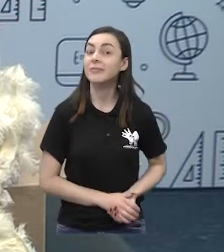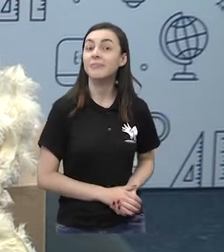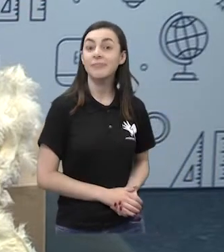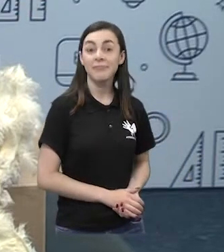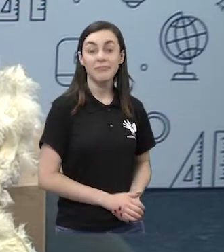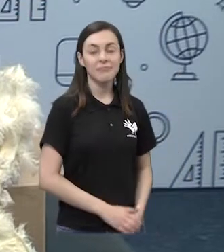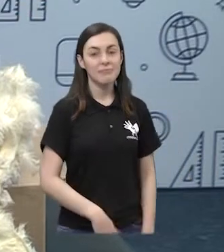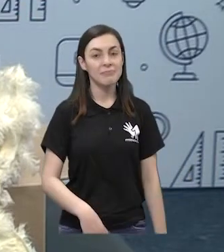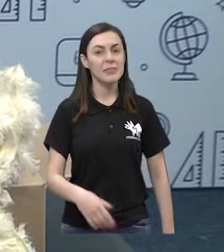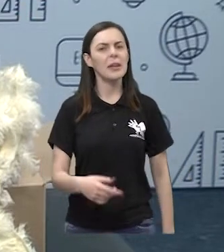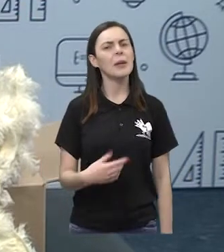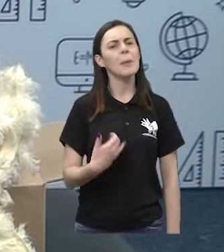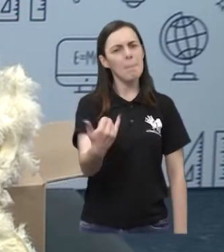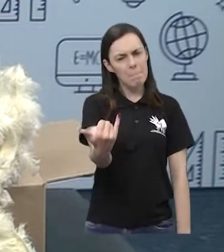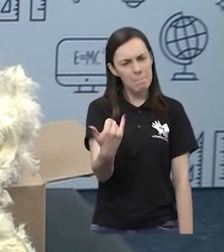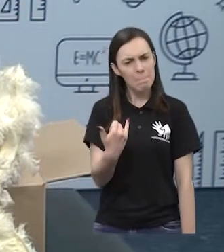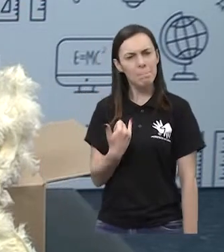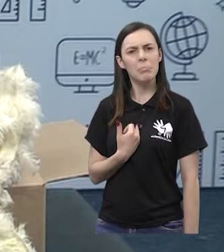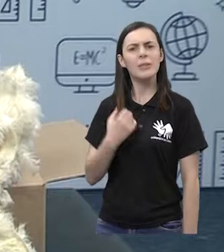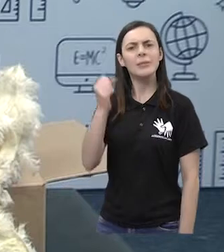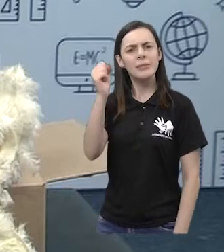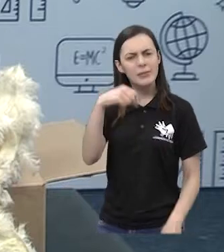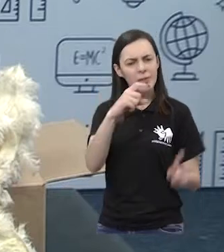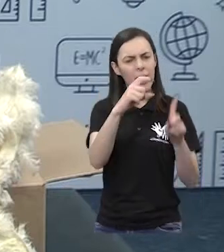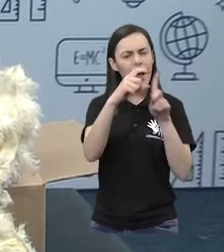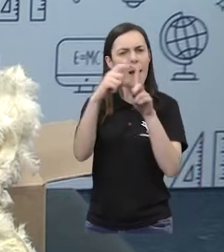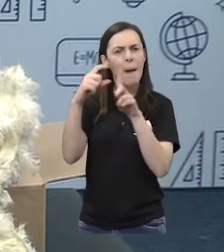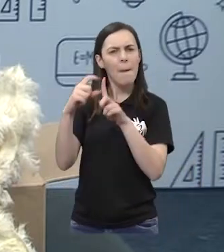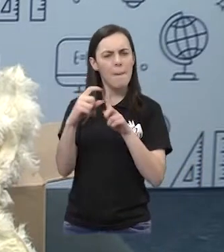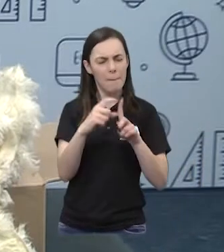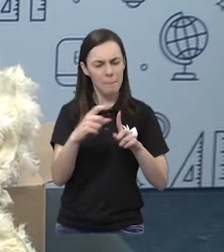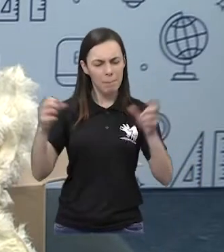conte que diga assim Salim